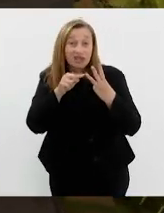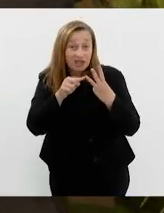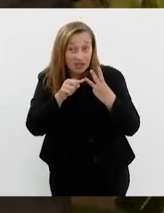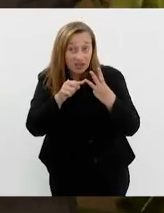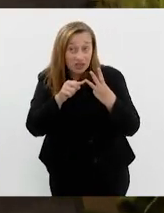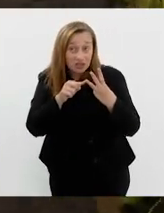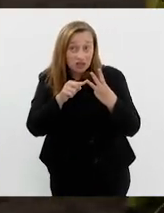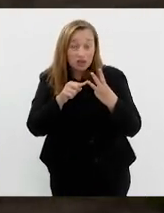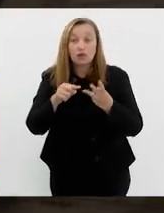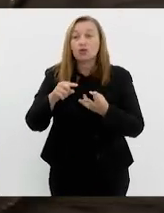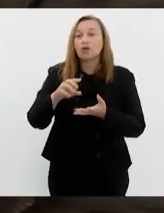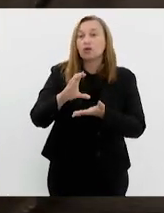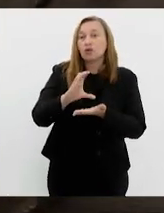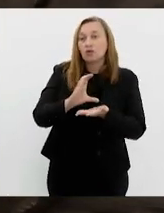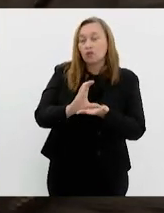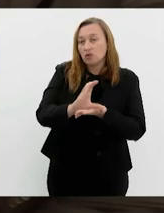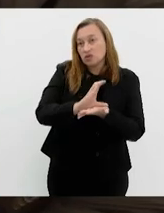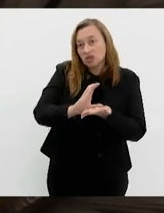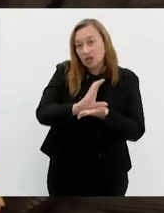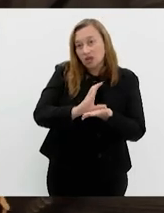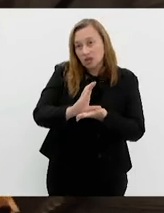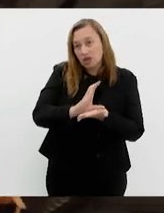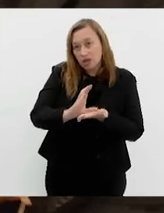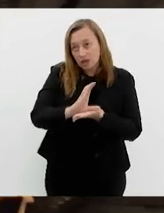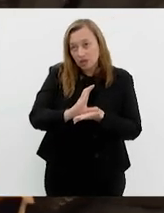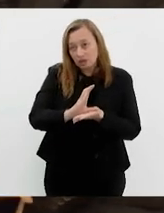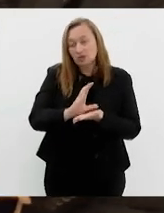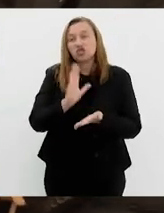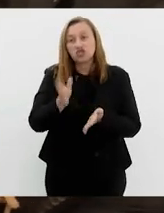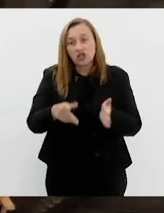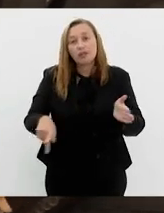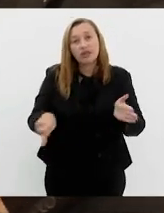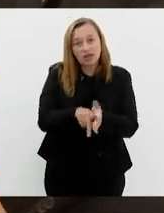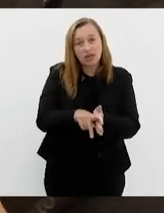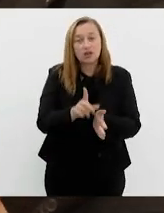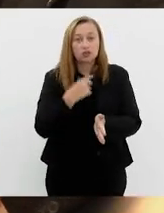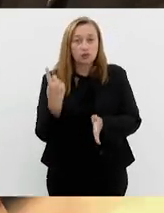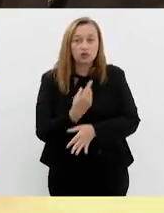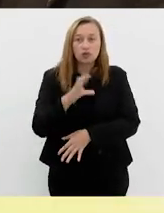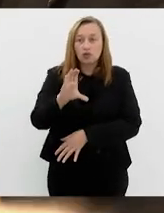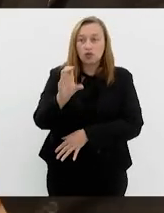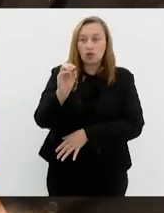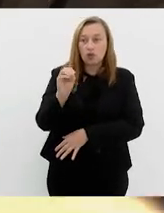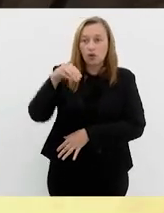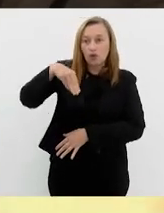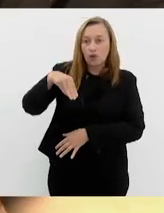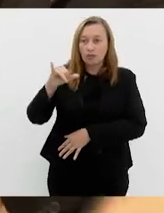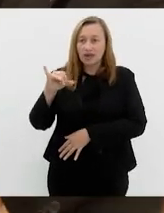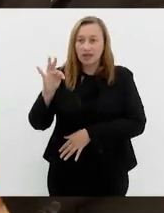conselheiros já já fazendo parte do nosso comitê a